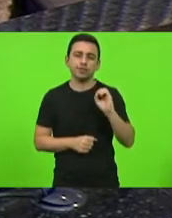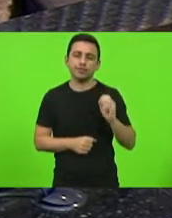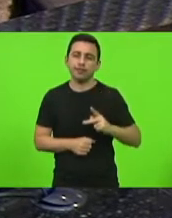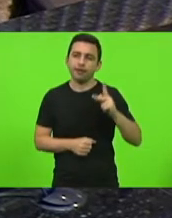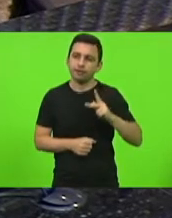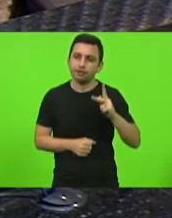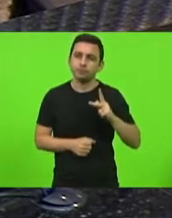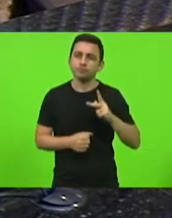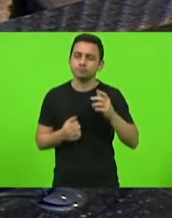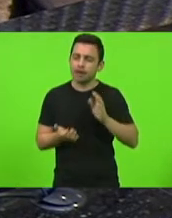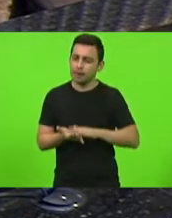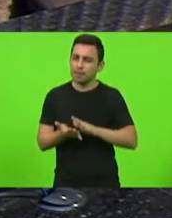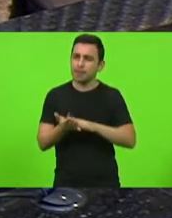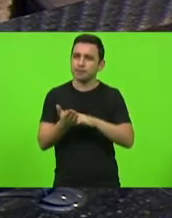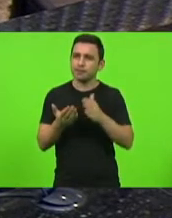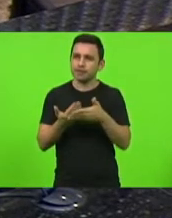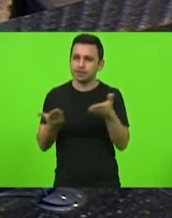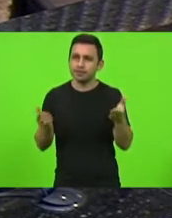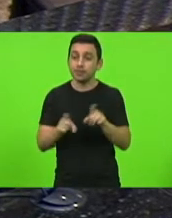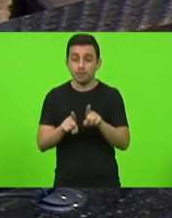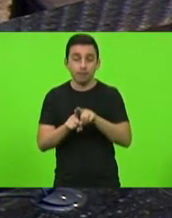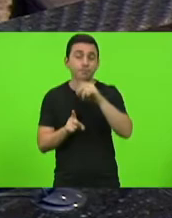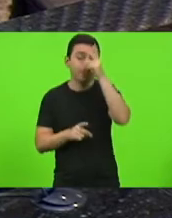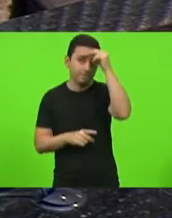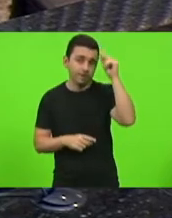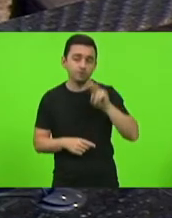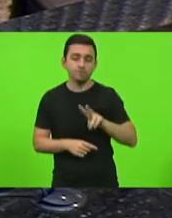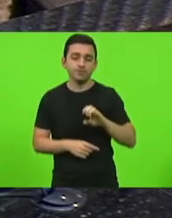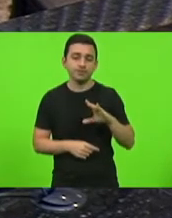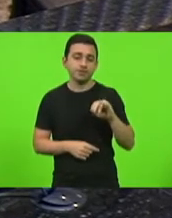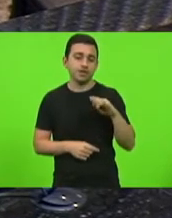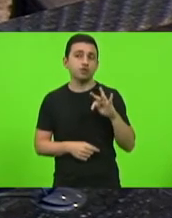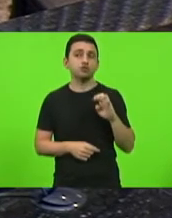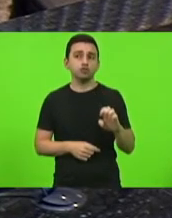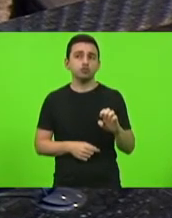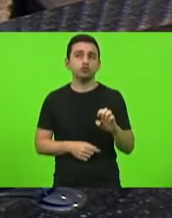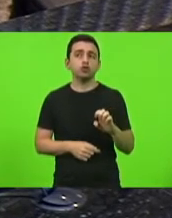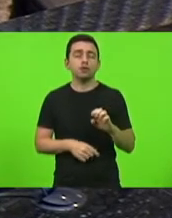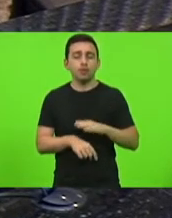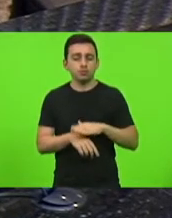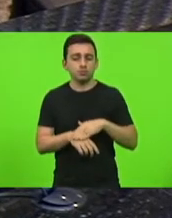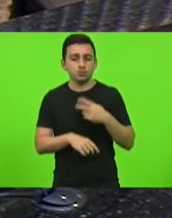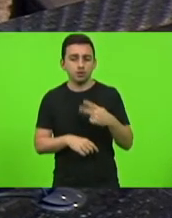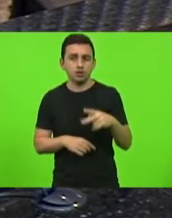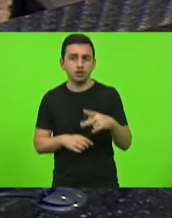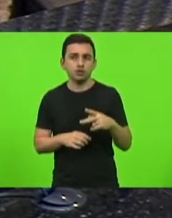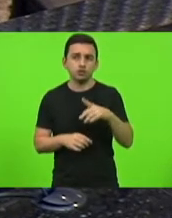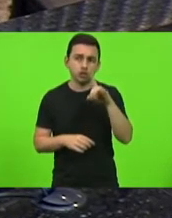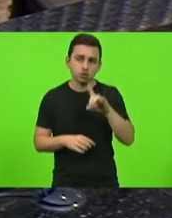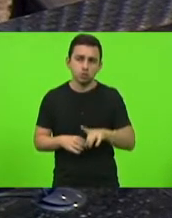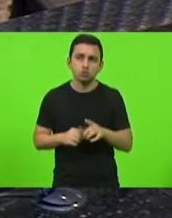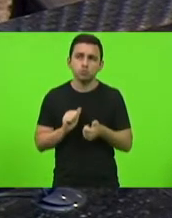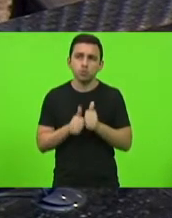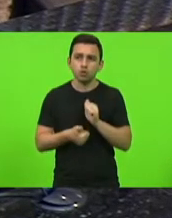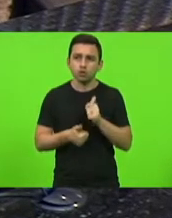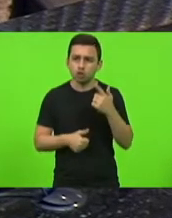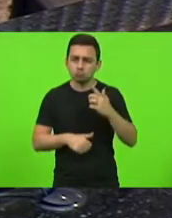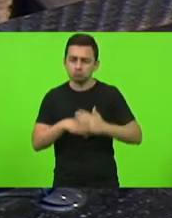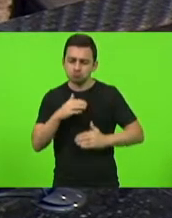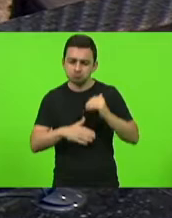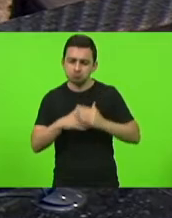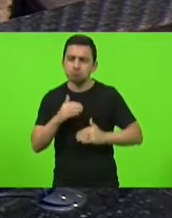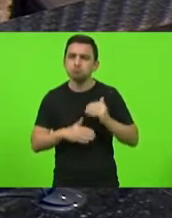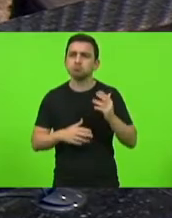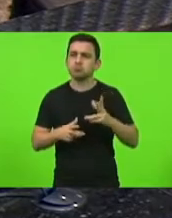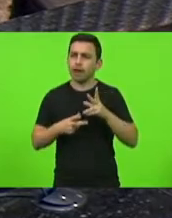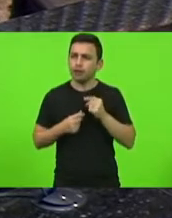também o prefeito de Capivari, Dr. Vicente, que colocou à frente da diretoria de esportes alguém com tantos méritos e com